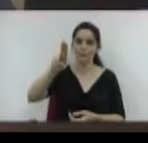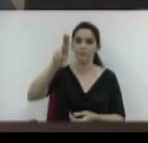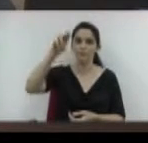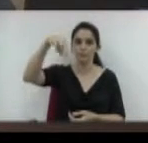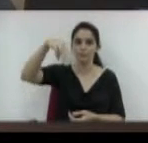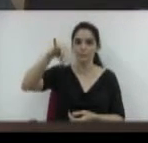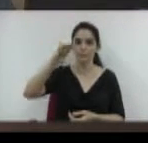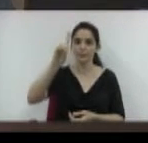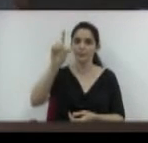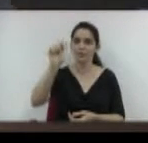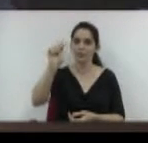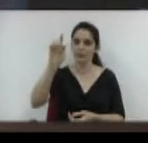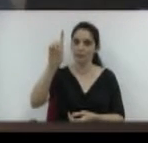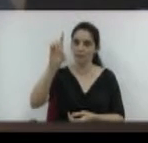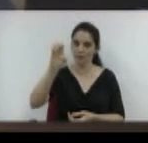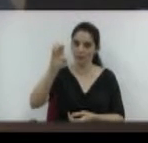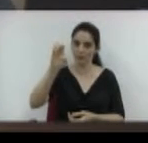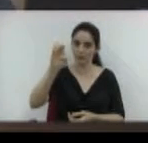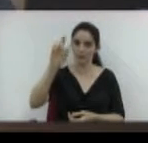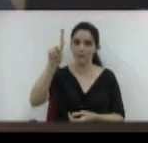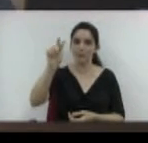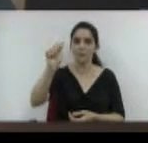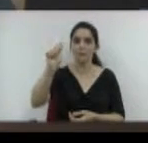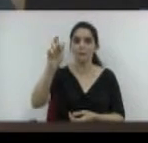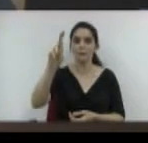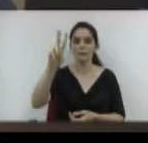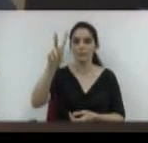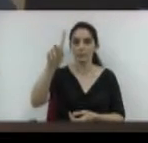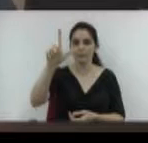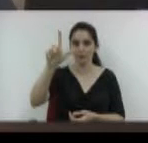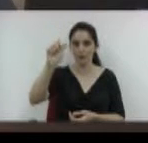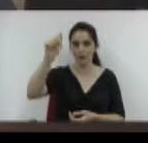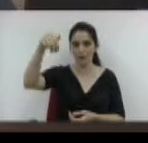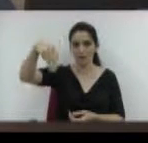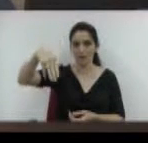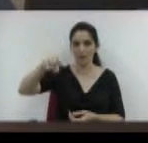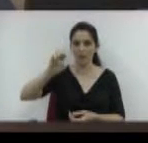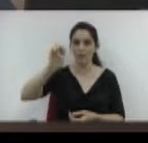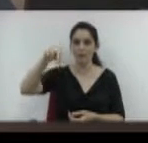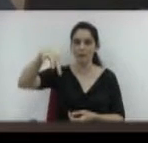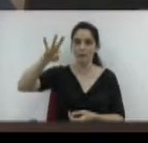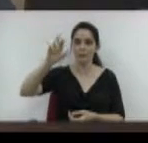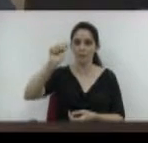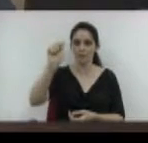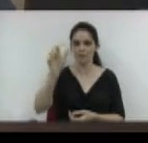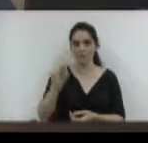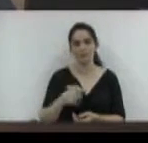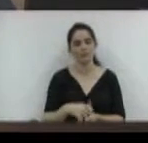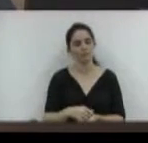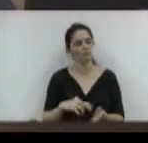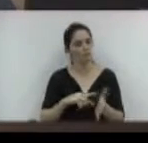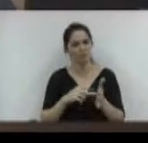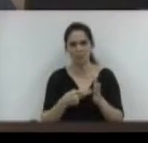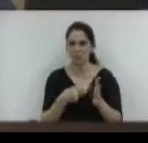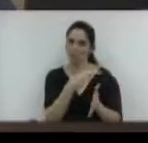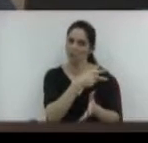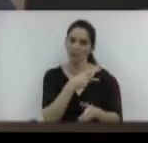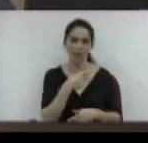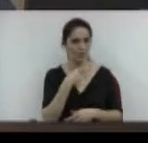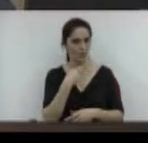permite irrogar qualificativos depreciadores da honra e dignidade de